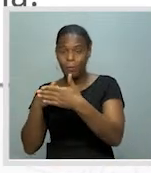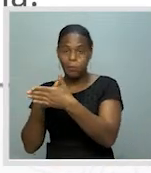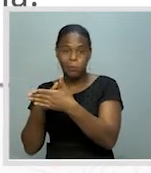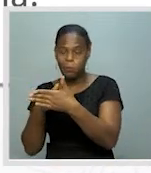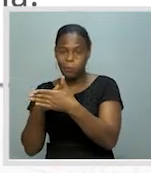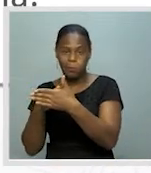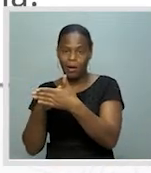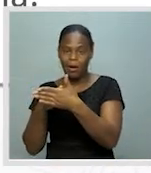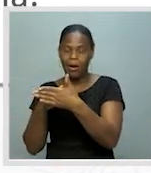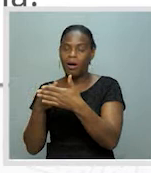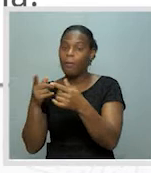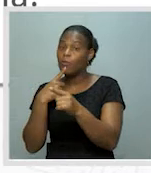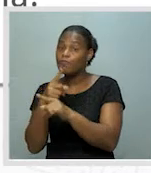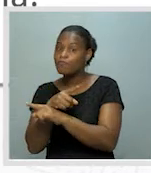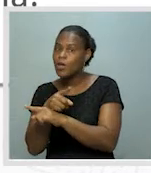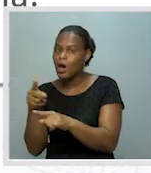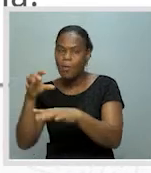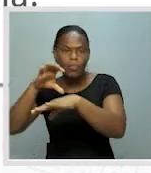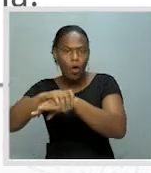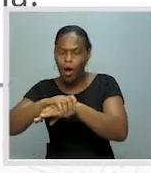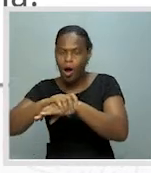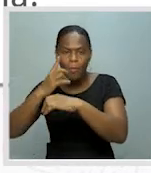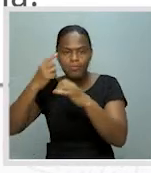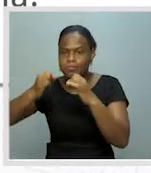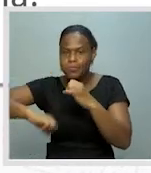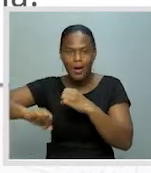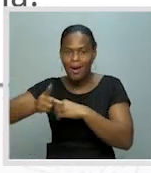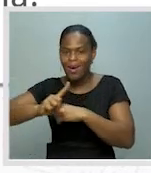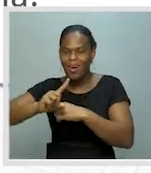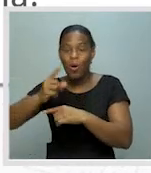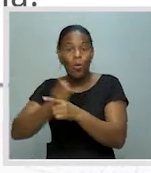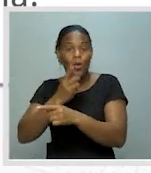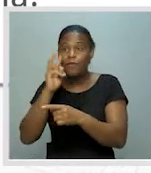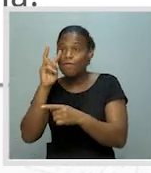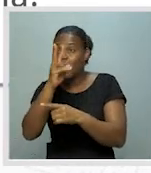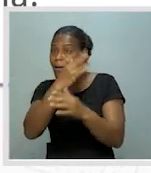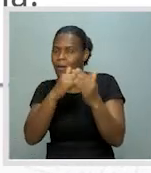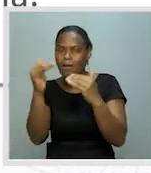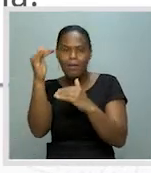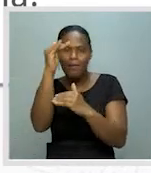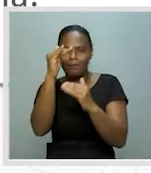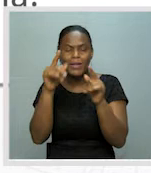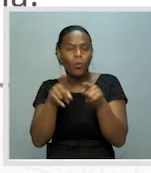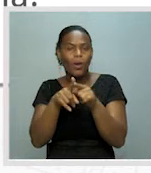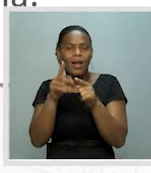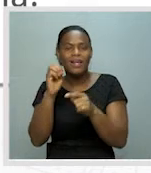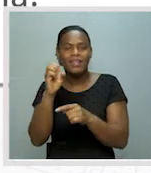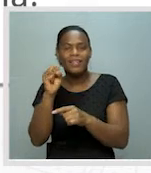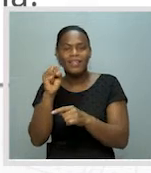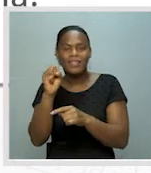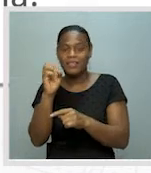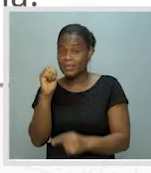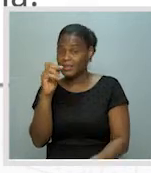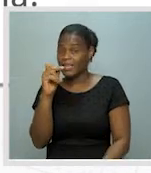separado, que é proibido, intocável, inviolável. É aquilo que é sobrenatural e transcendente. Sagrado é